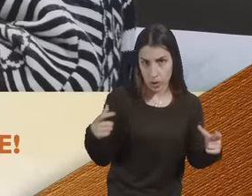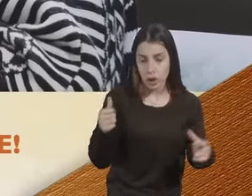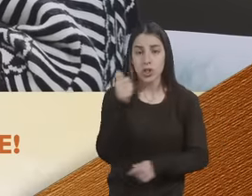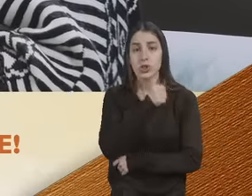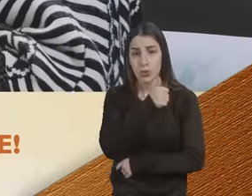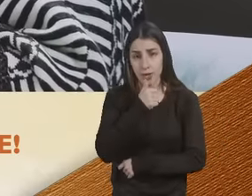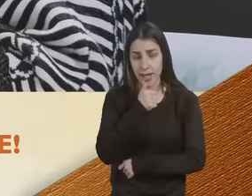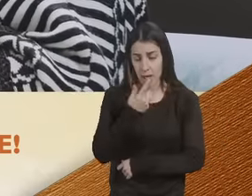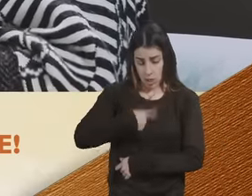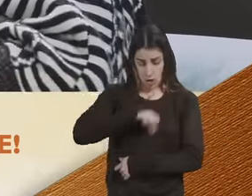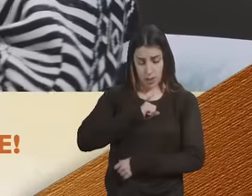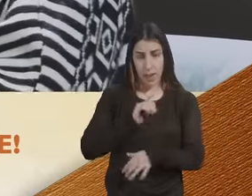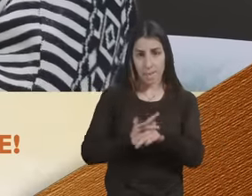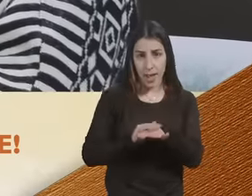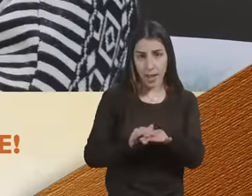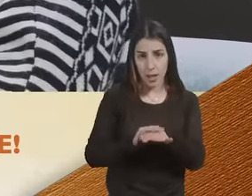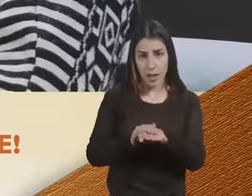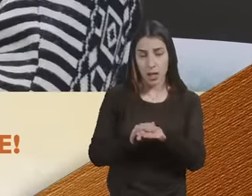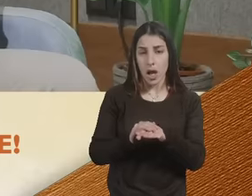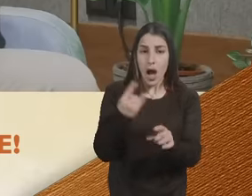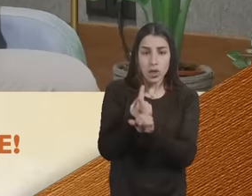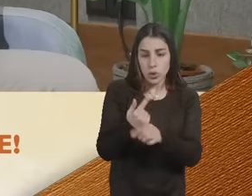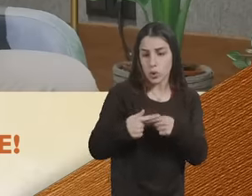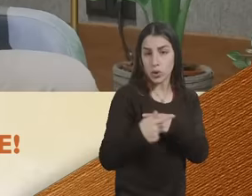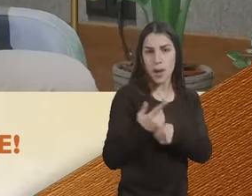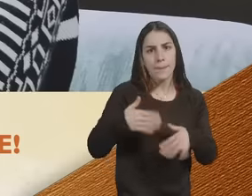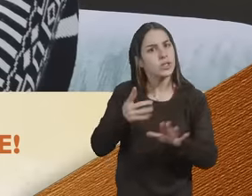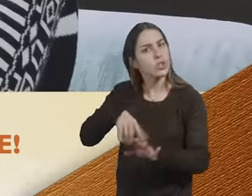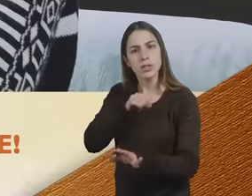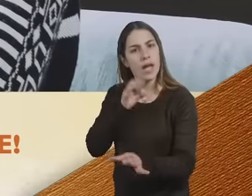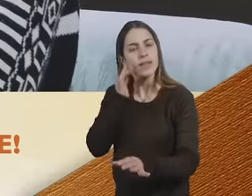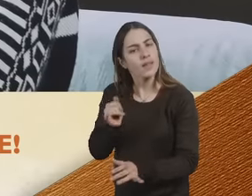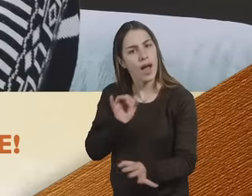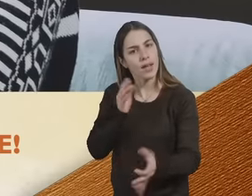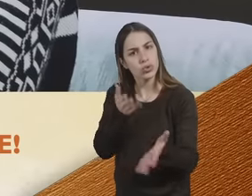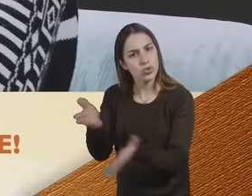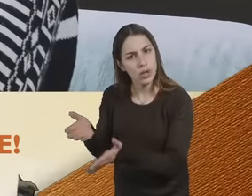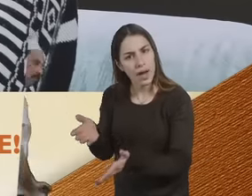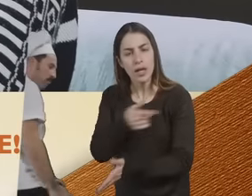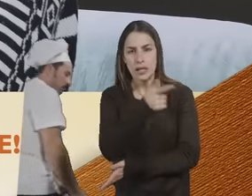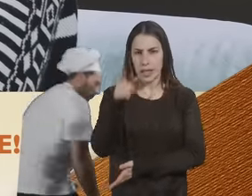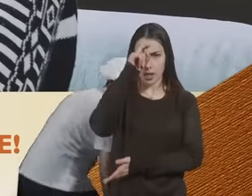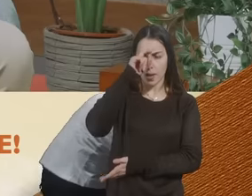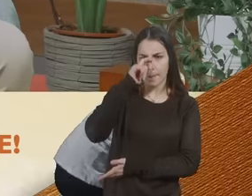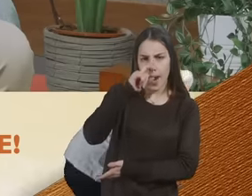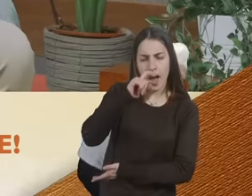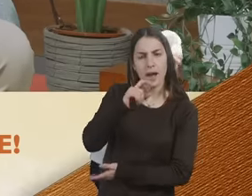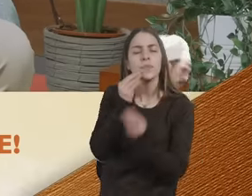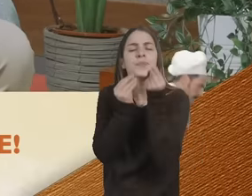na nossa pele, percebem? As consequências... Mas nós estamos só a tentar ajudar. Por acaso não se lembram do sabor do leite, em